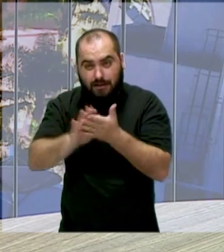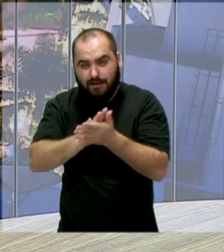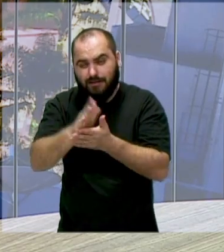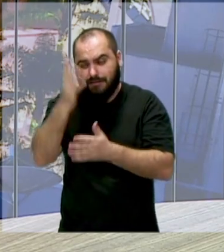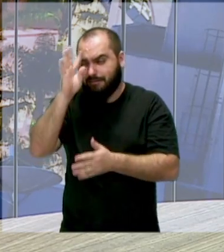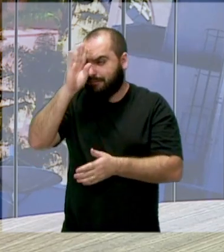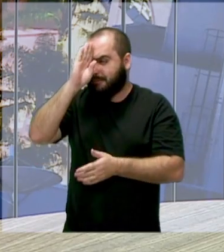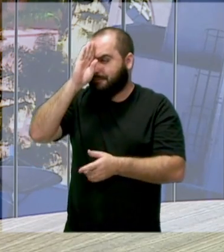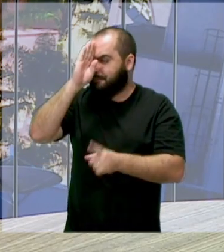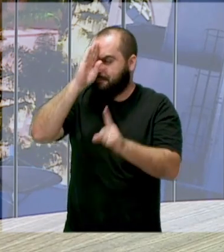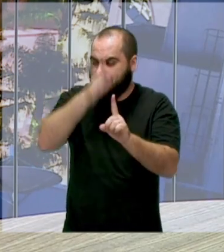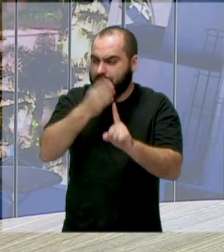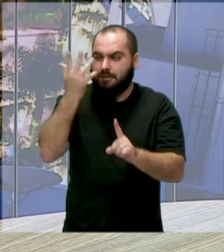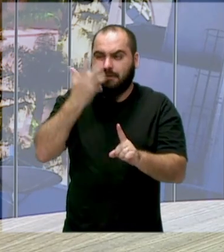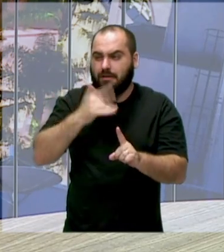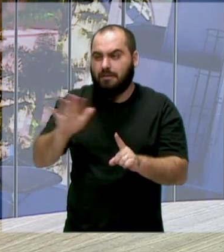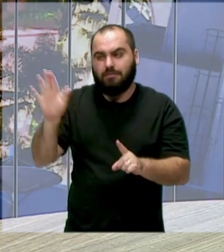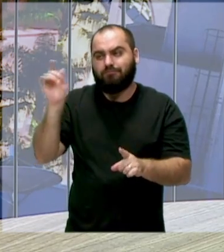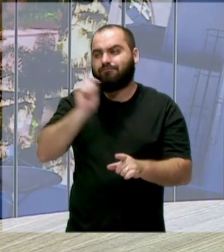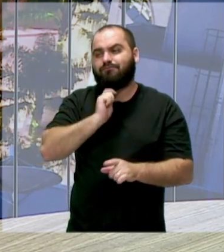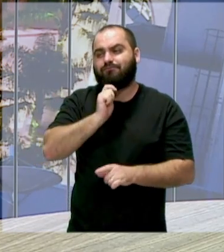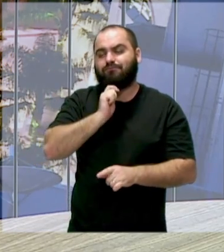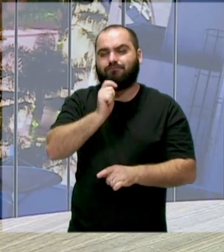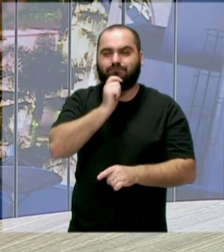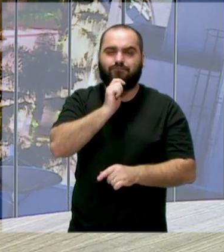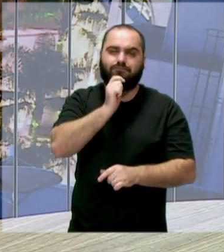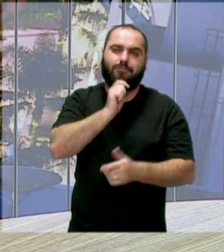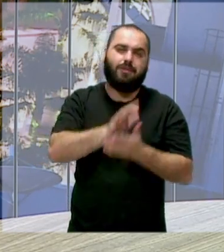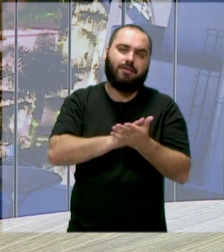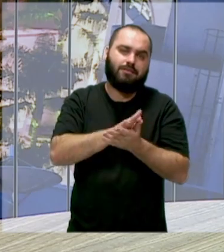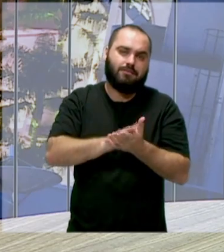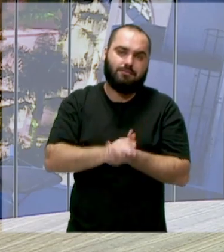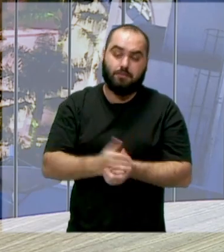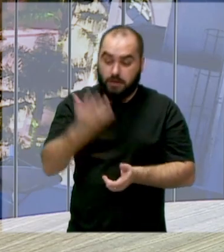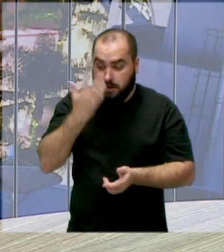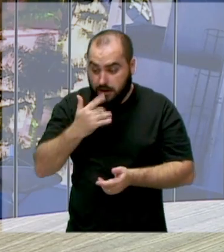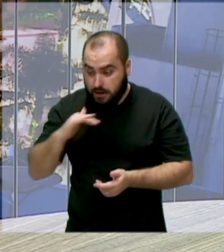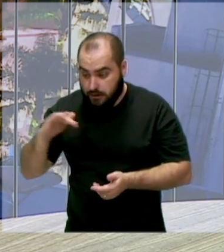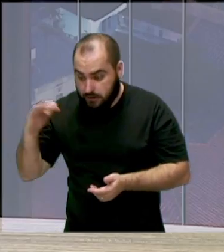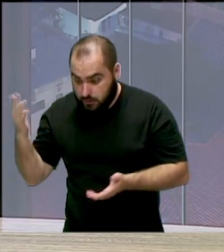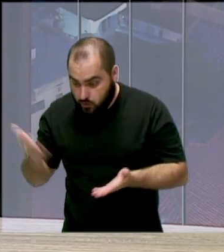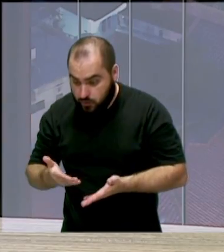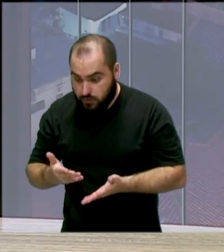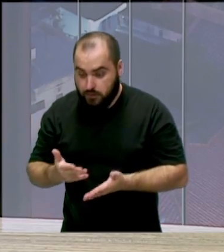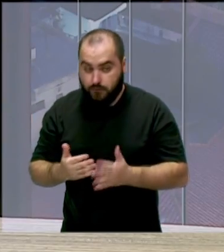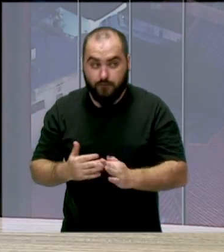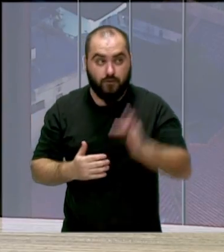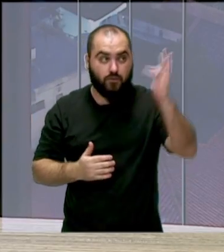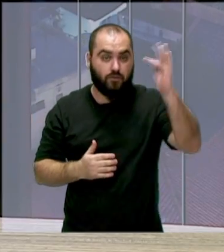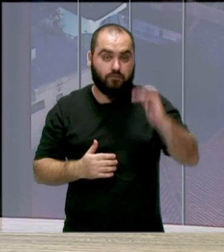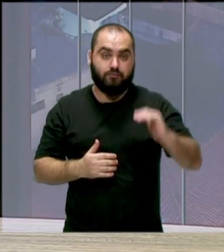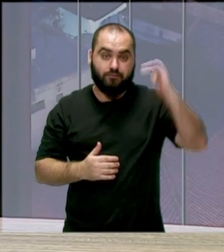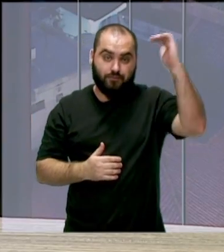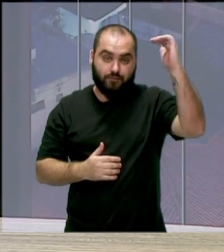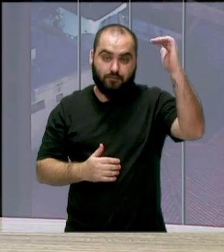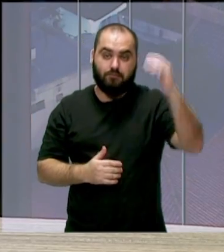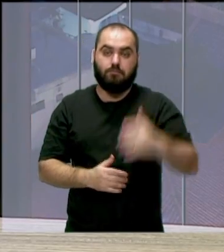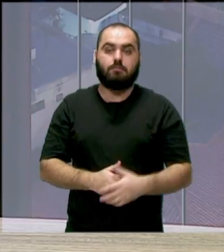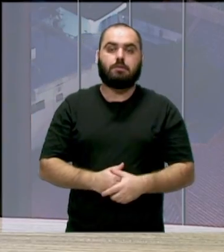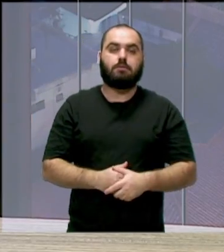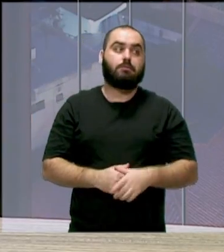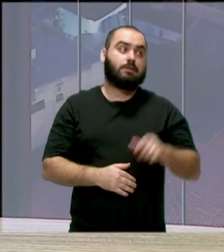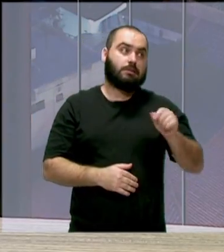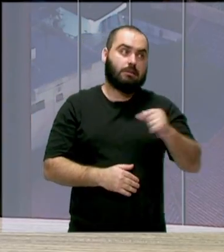crianças, não adianta. A criança agora é o adulto dos próximos anos, né? Sim, se ele não tiver